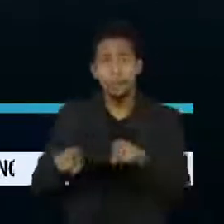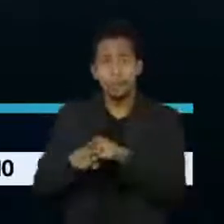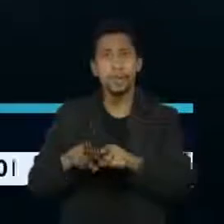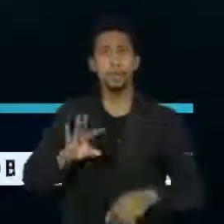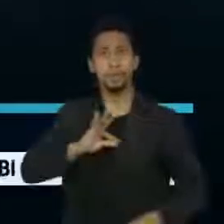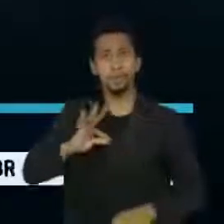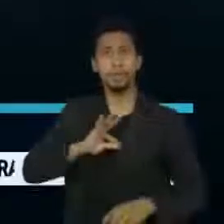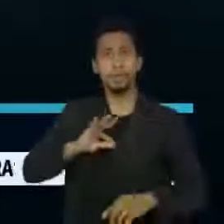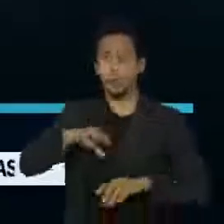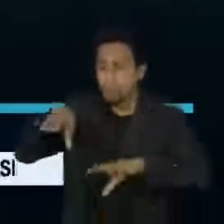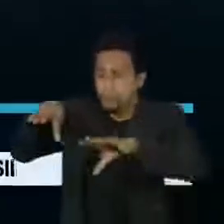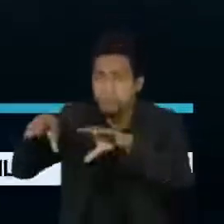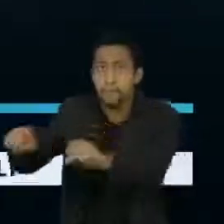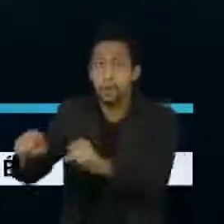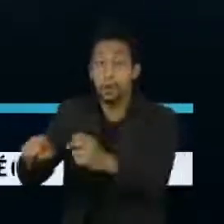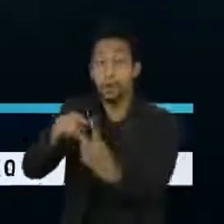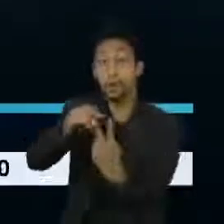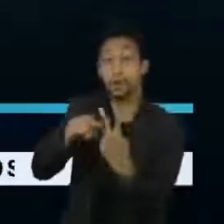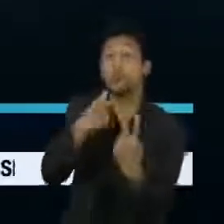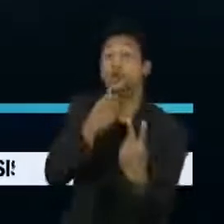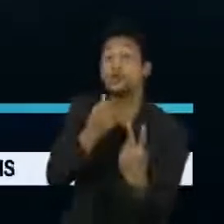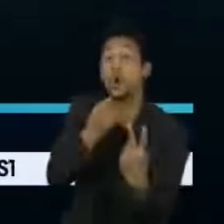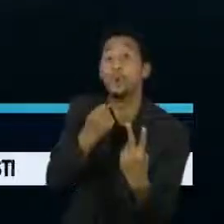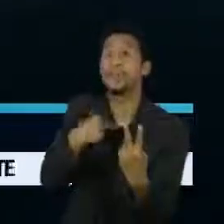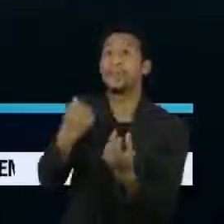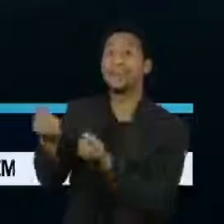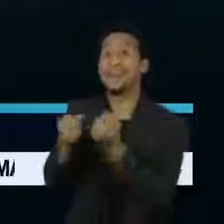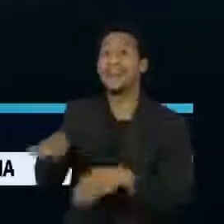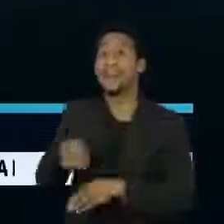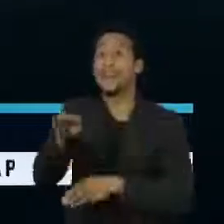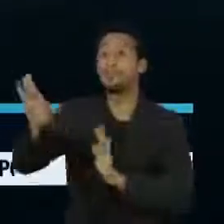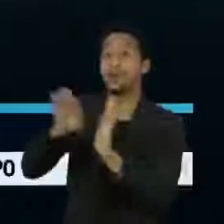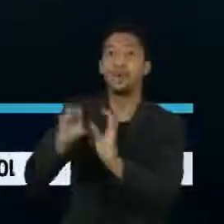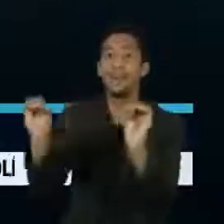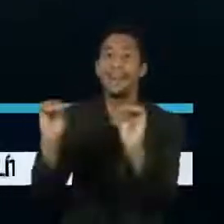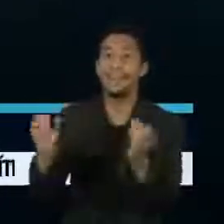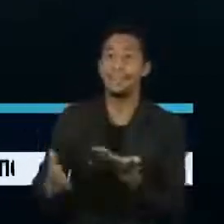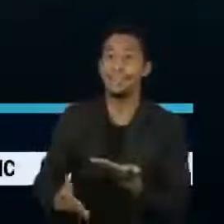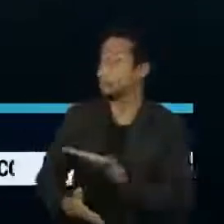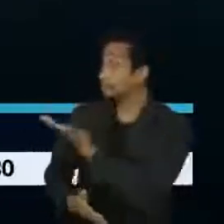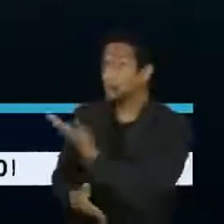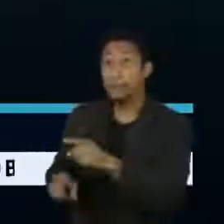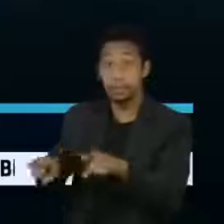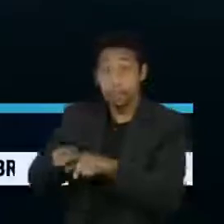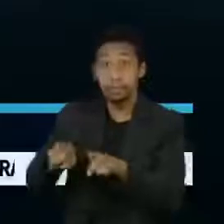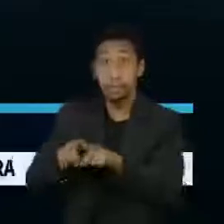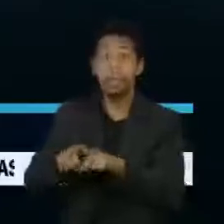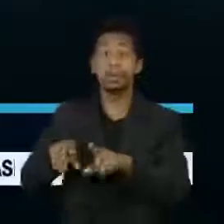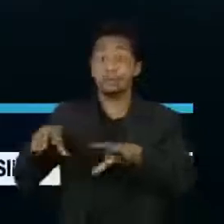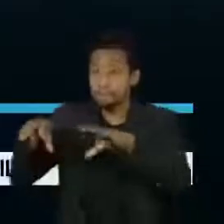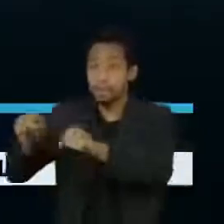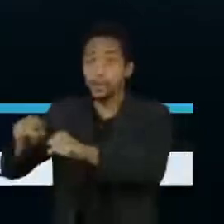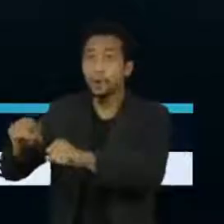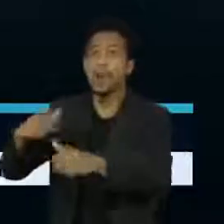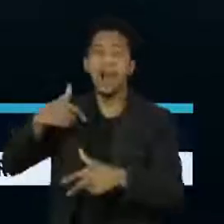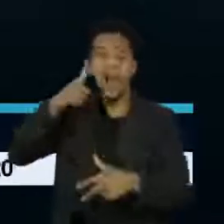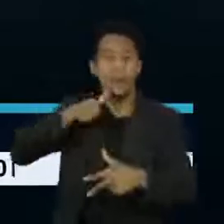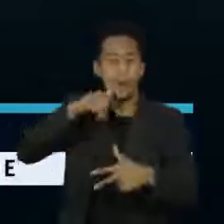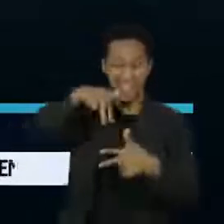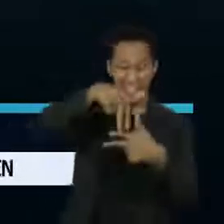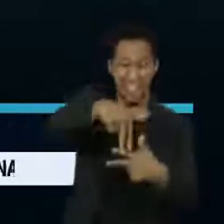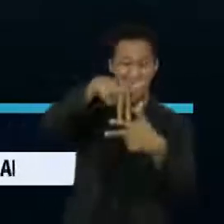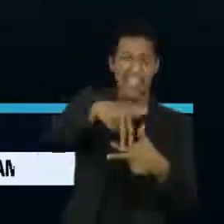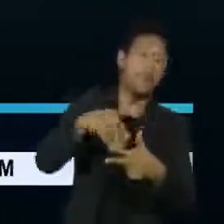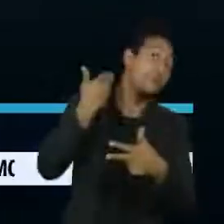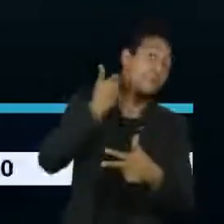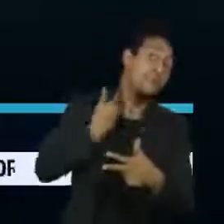policiais imobilizaram os outros homens sem a ajuda de reforços. E o mais chocante é que, mesmo depois de detida, a mulher teve o pescoço pisado